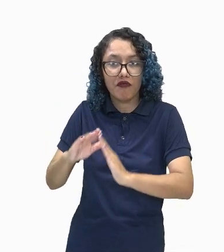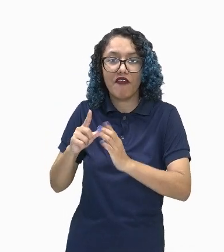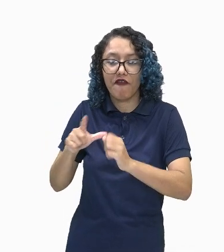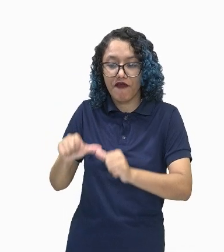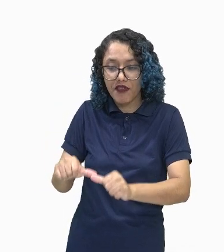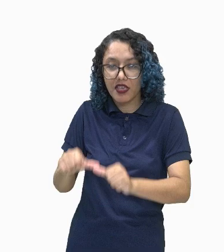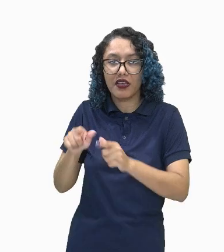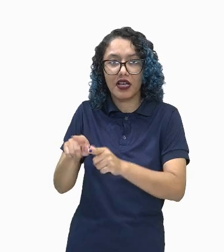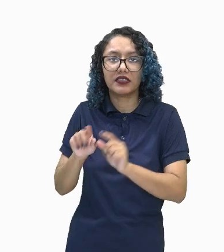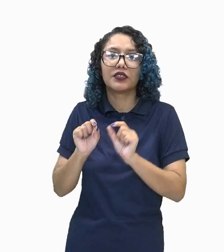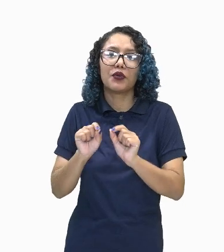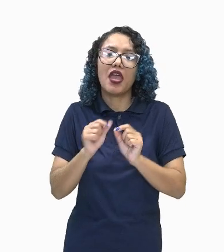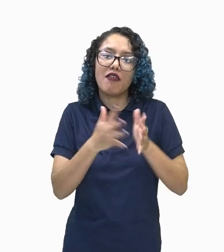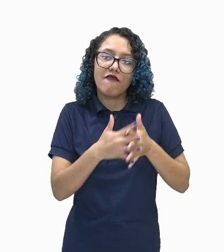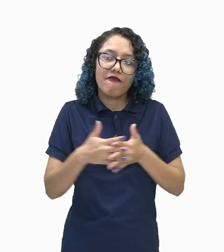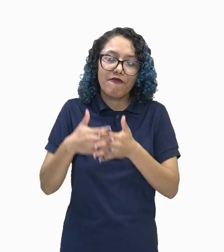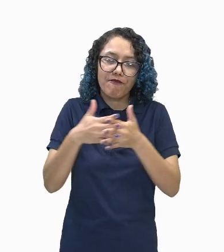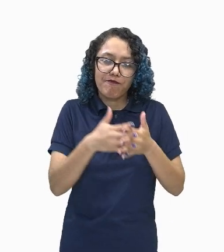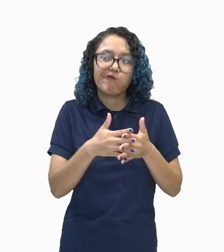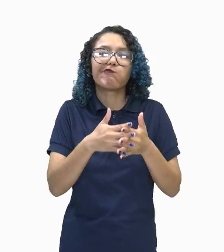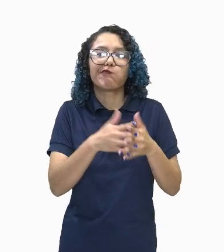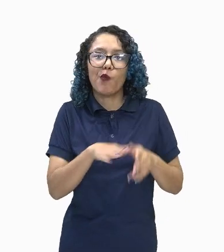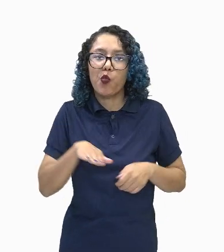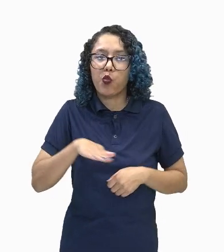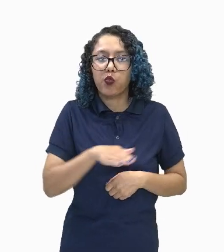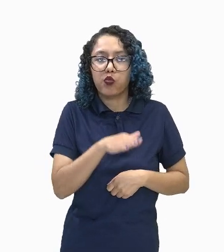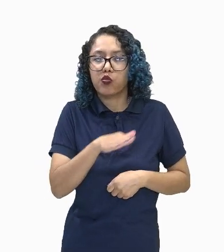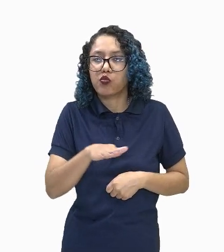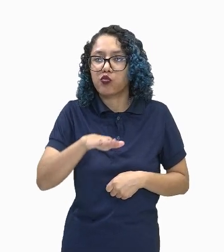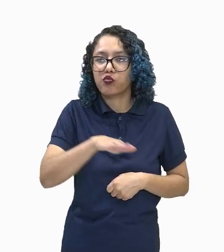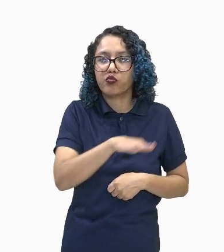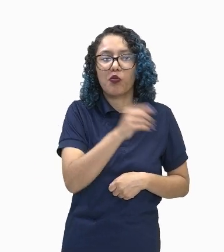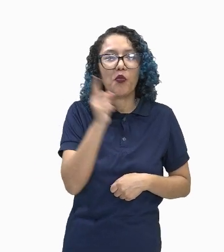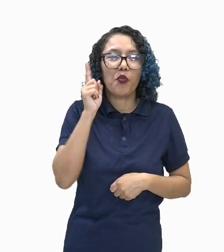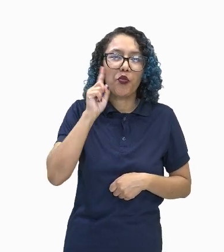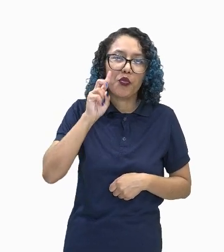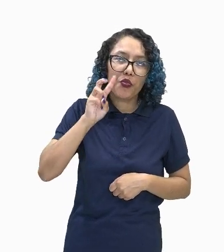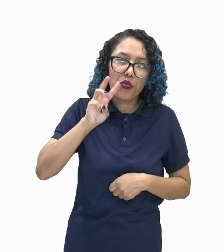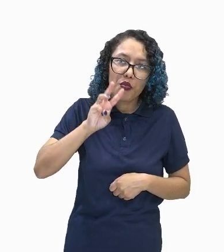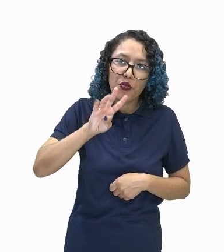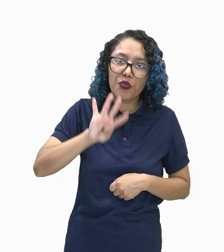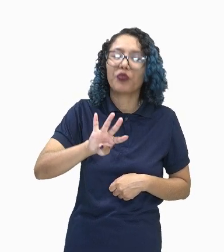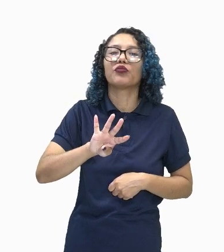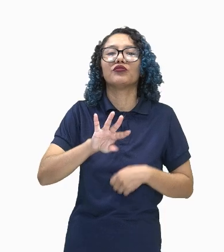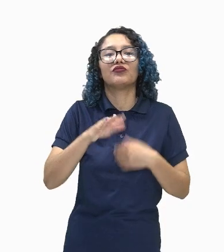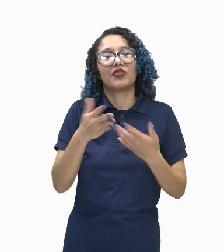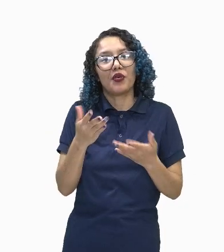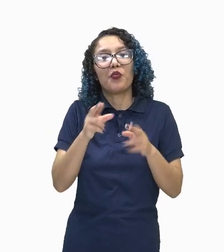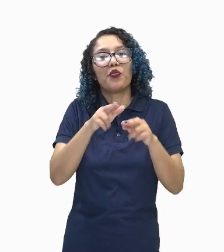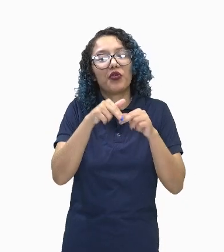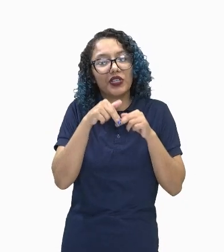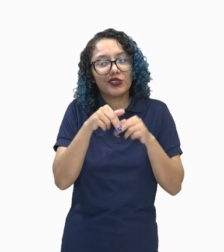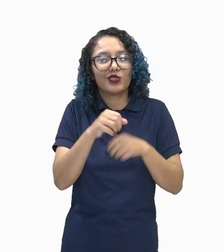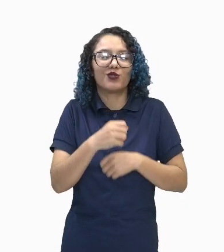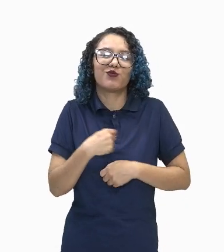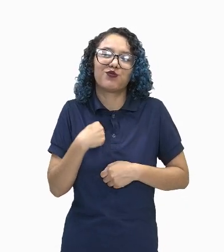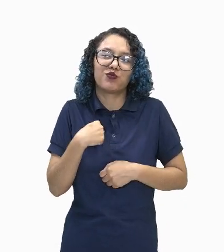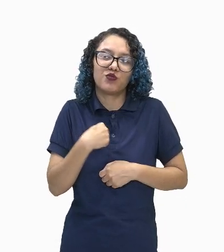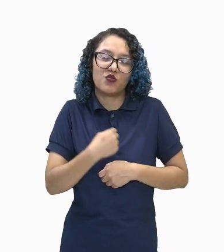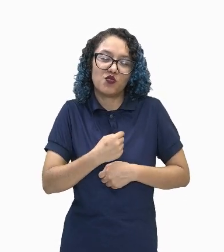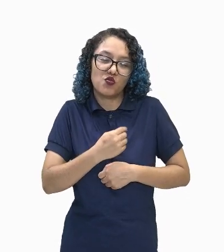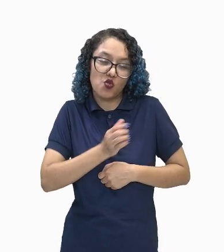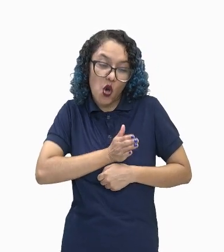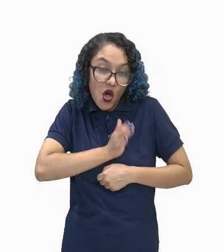vários dias na estrada, e se torna, né, esse coração aí vazio. Então nós temos,